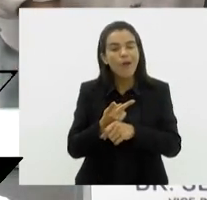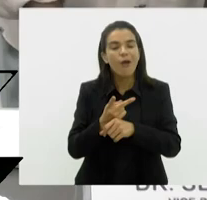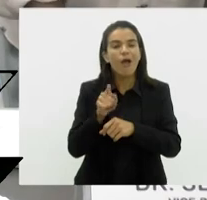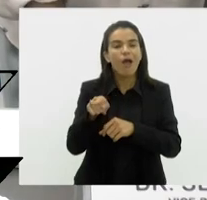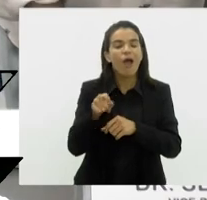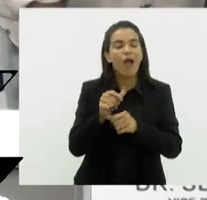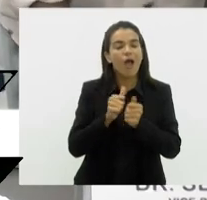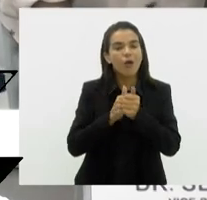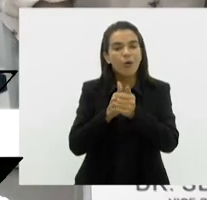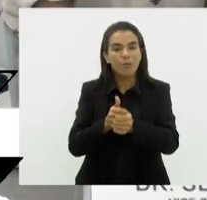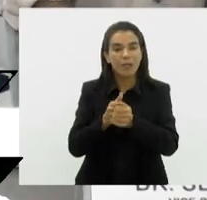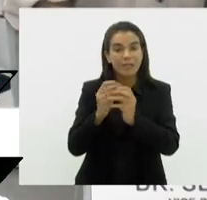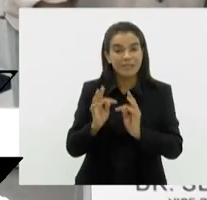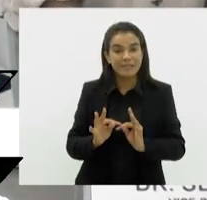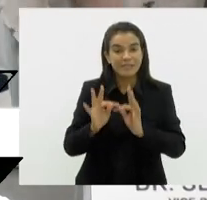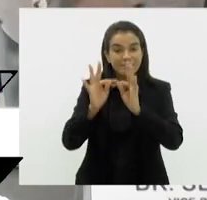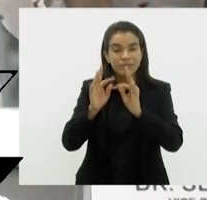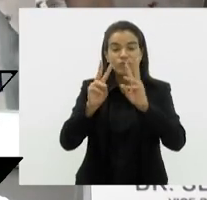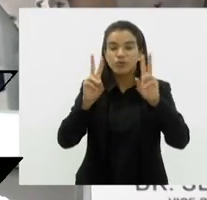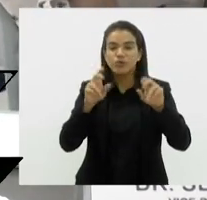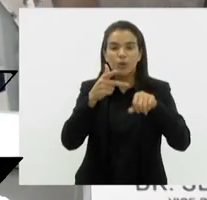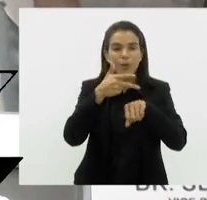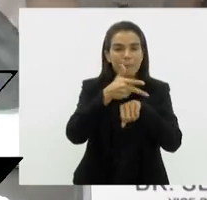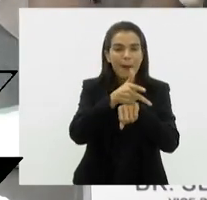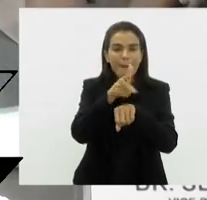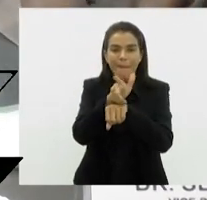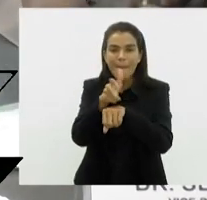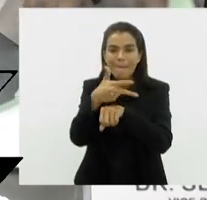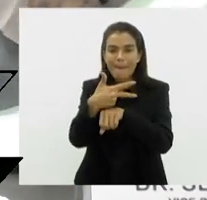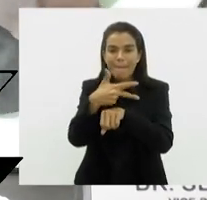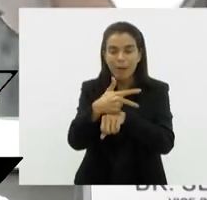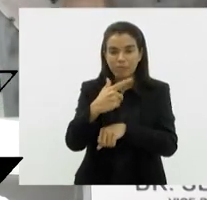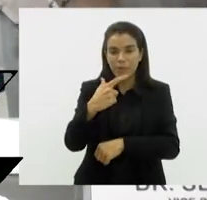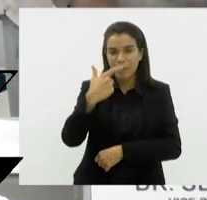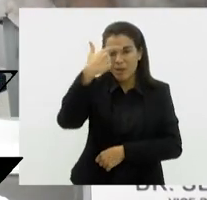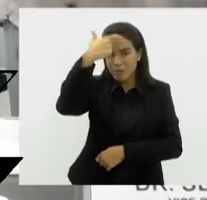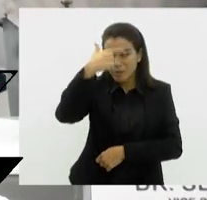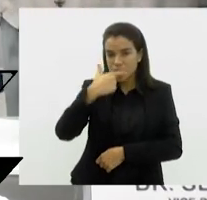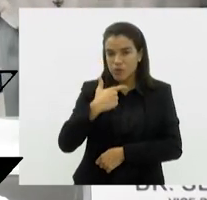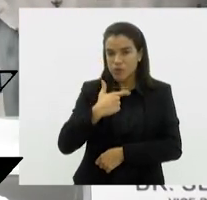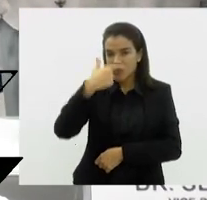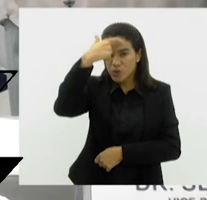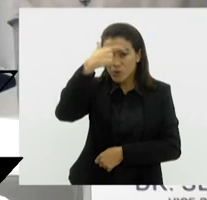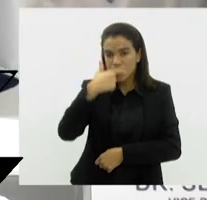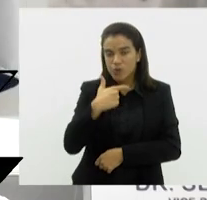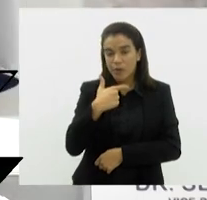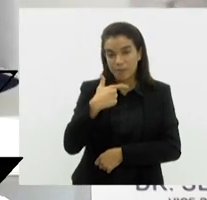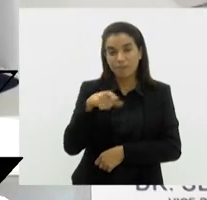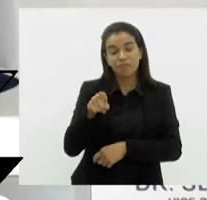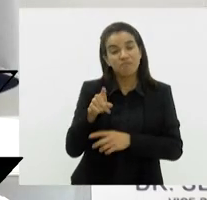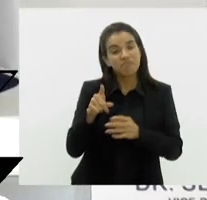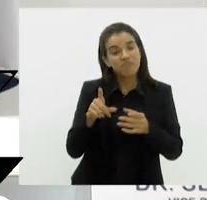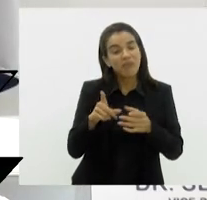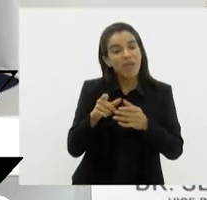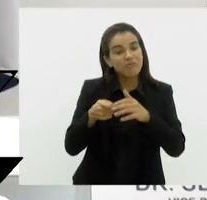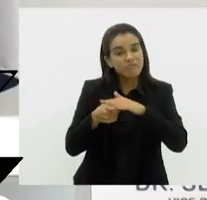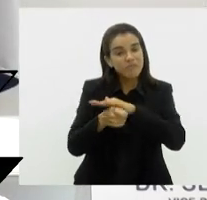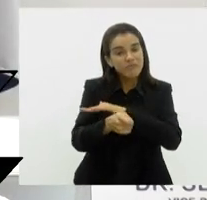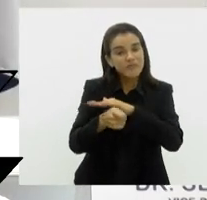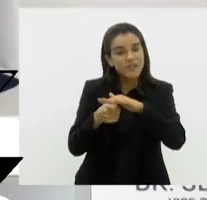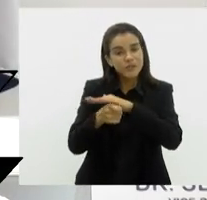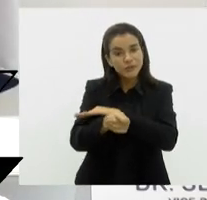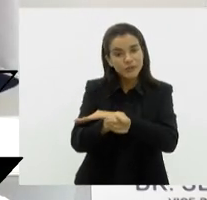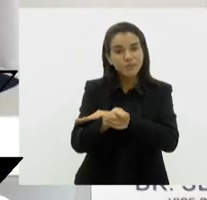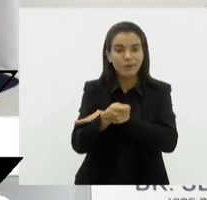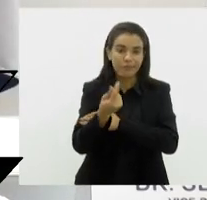assunto que Vossa Excelência gosta muito, a questão das câmeras, reconhecimento facial e outras tecnologias que são fruto do investimento